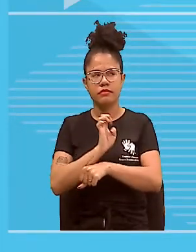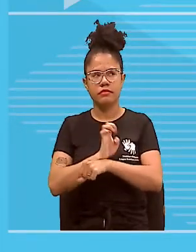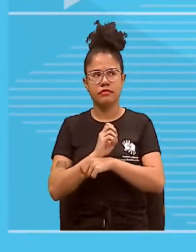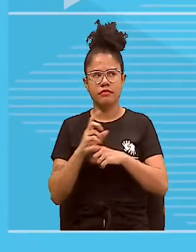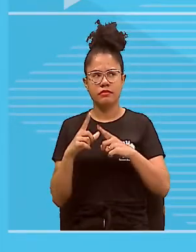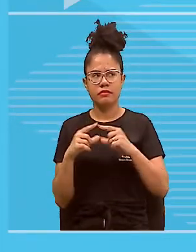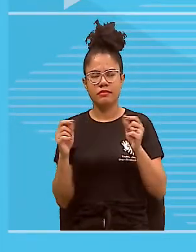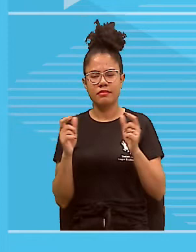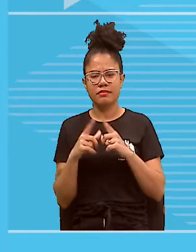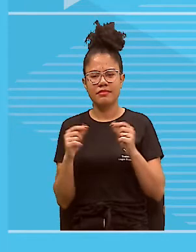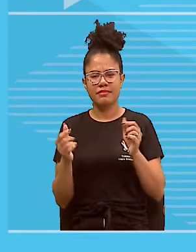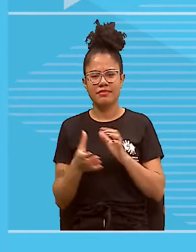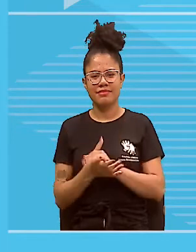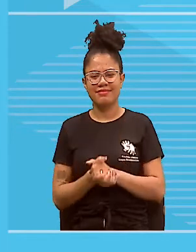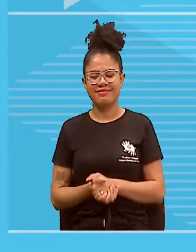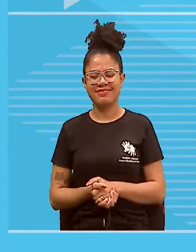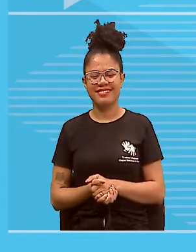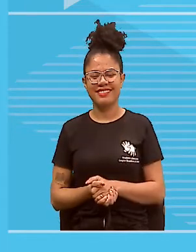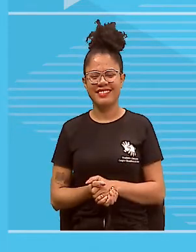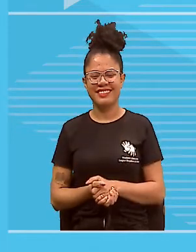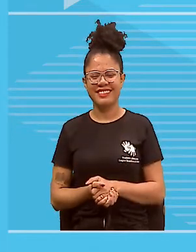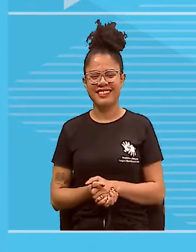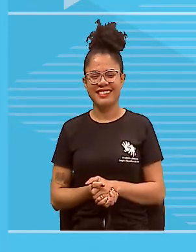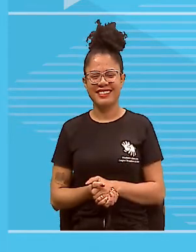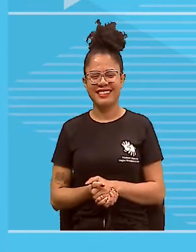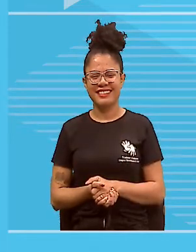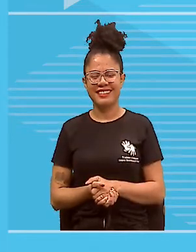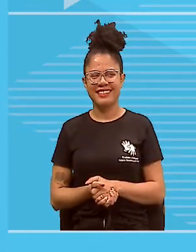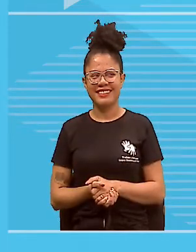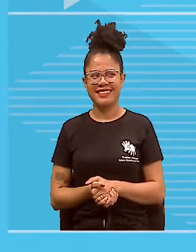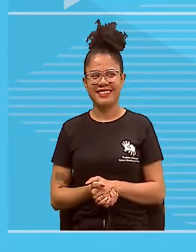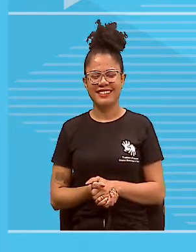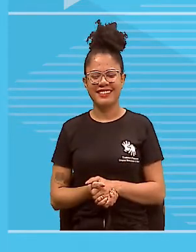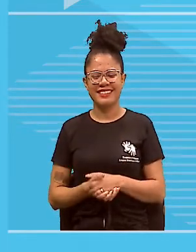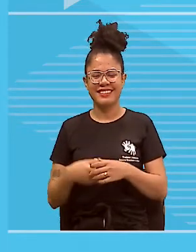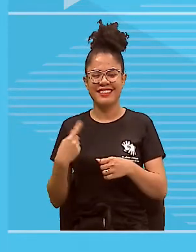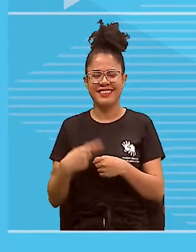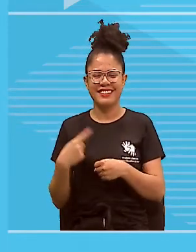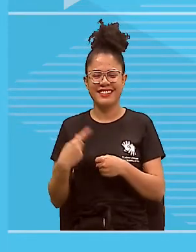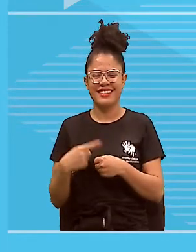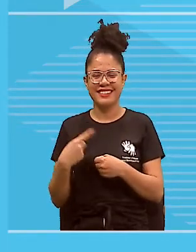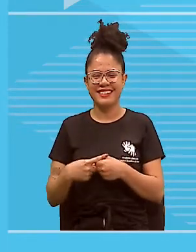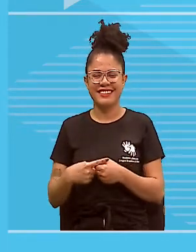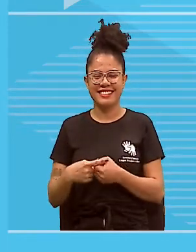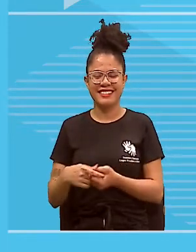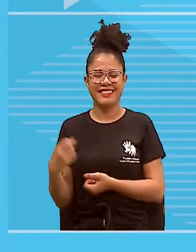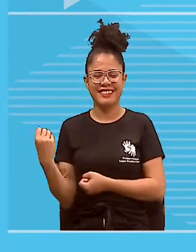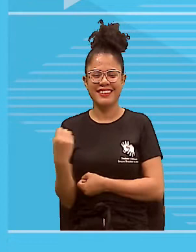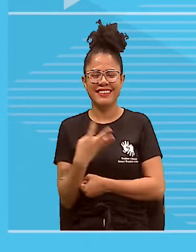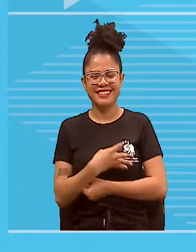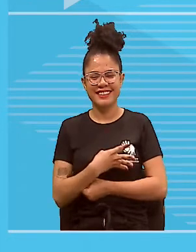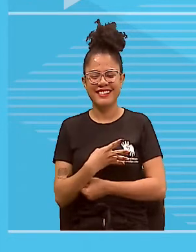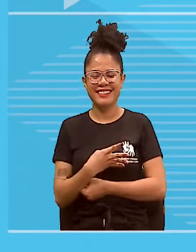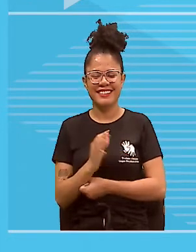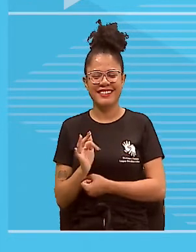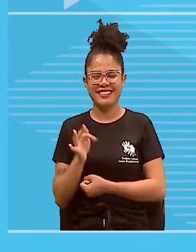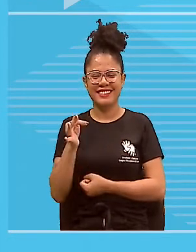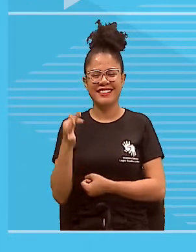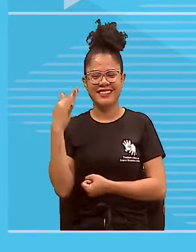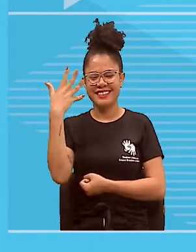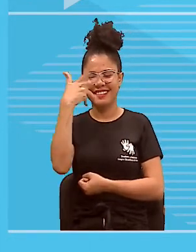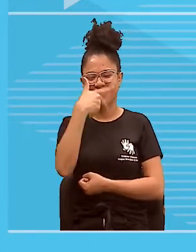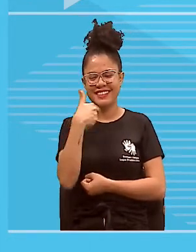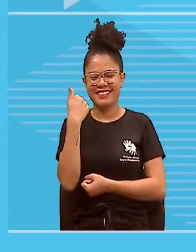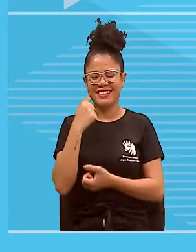cheirando a tinta né cheirando a tinta capital moderna futurística linda